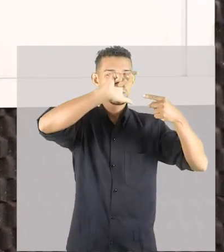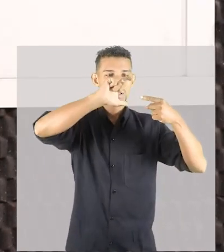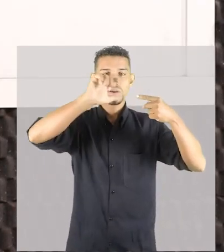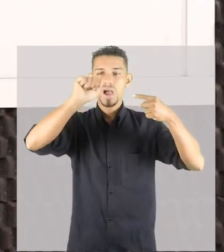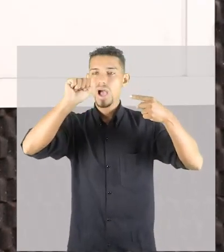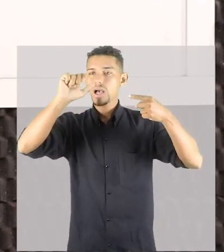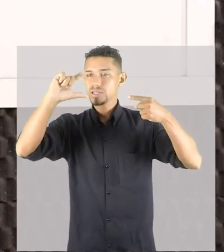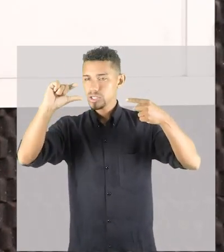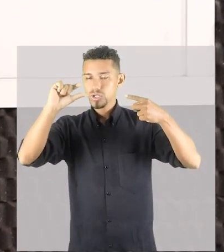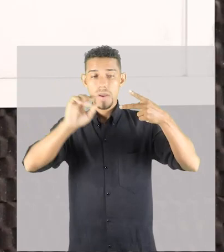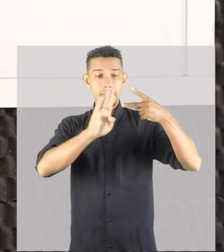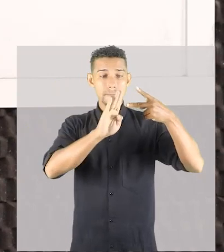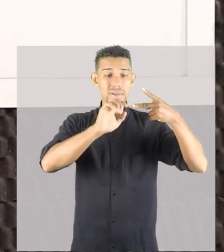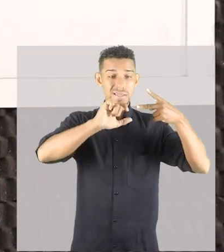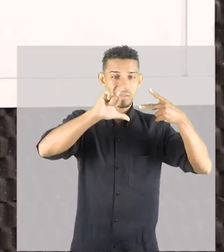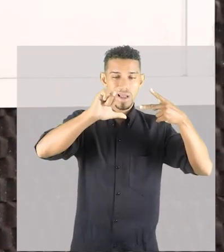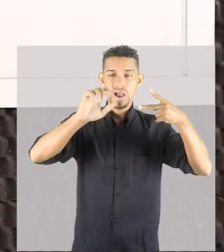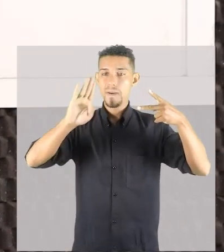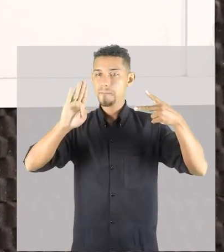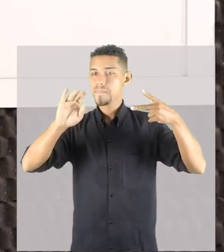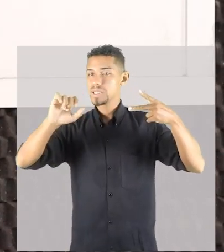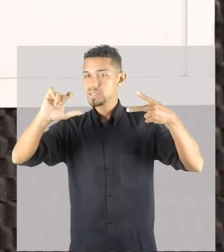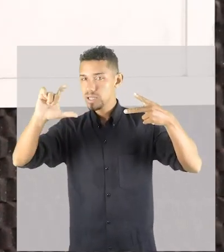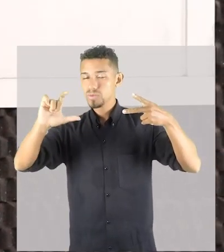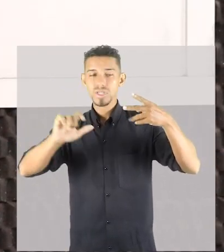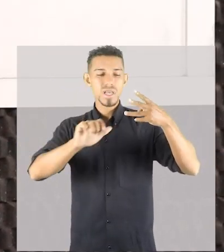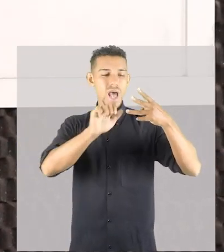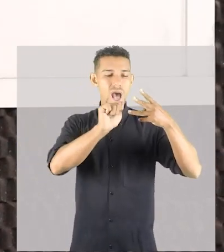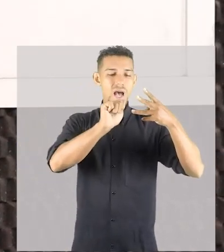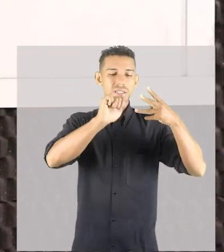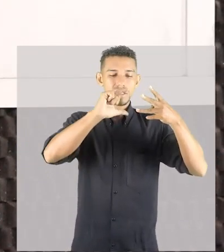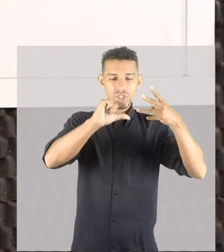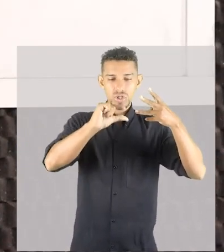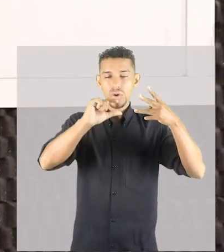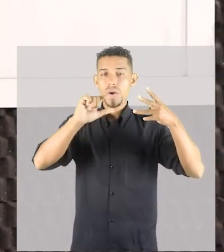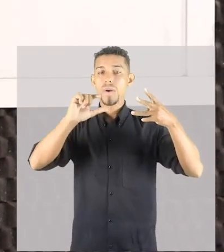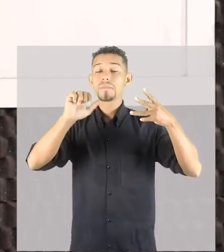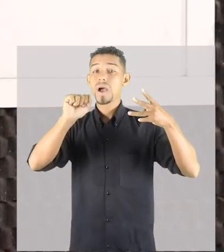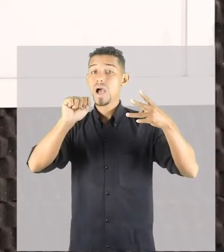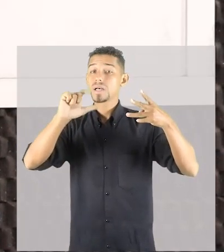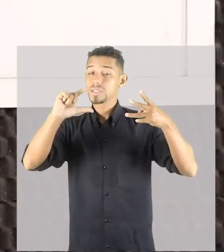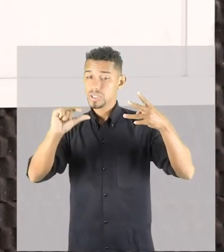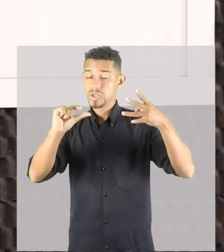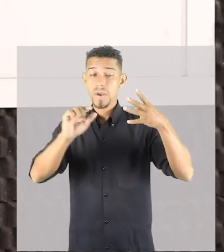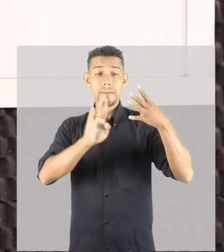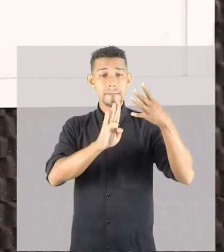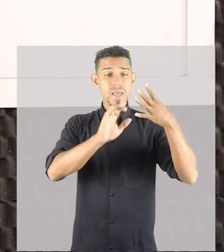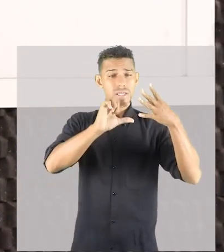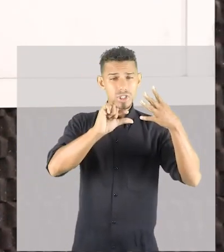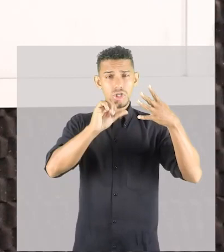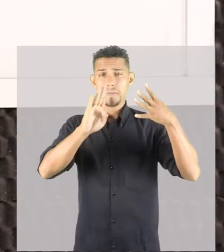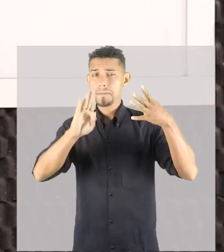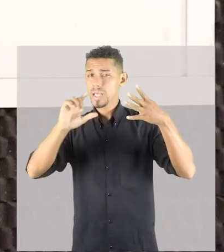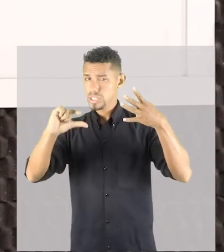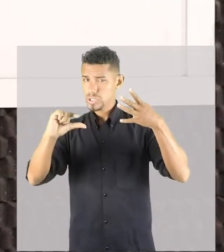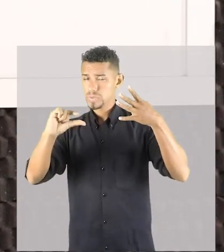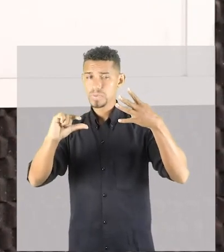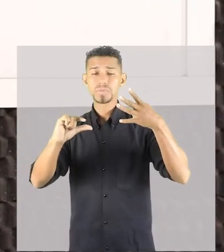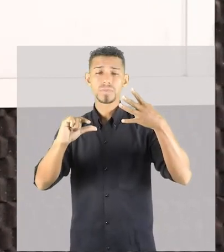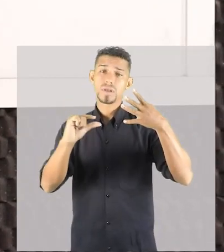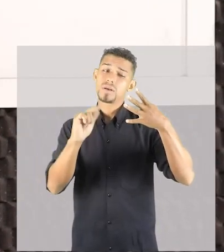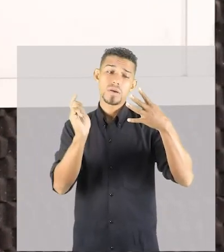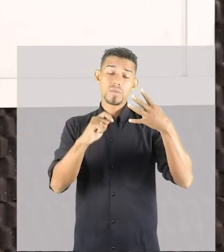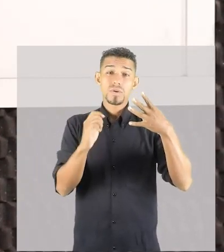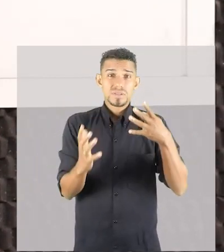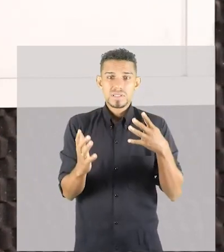bezão e azinho, azinho, bezinho, bezinho? Então, coloquei muita informação para vocês. Nesse momento,